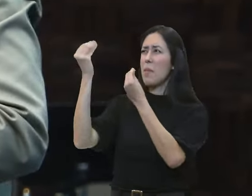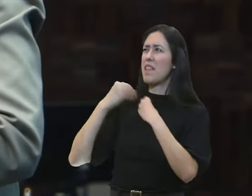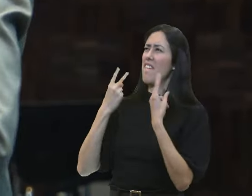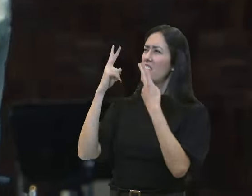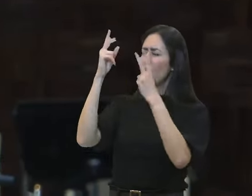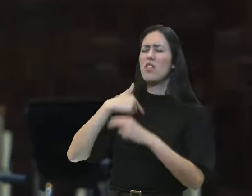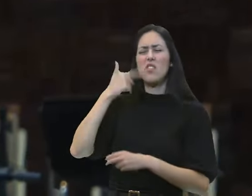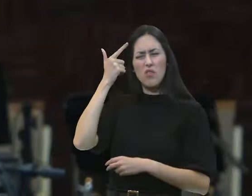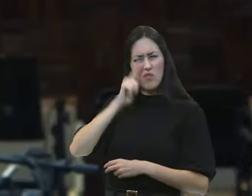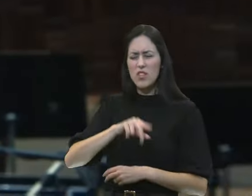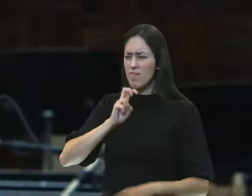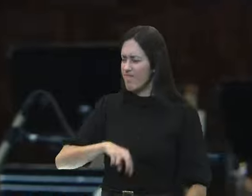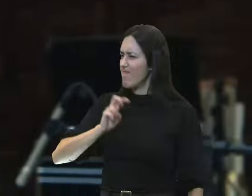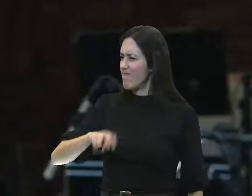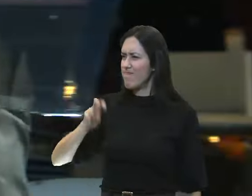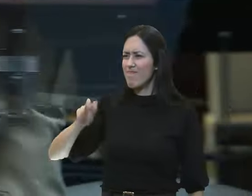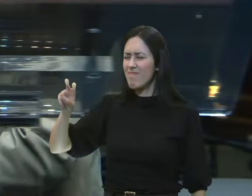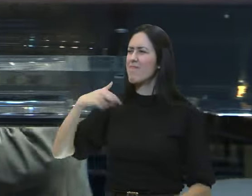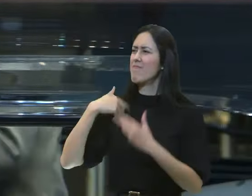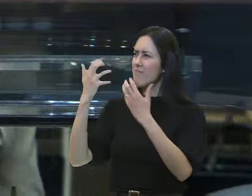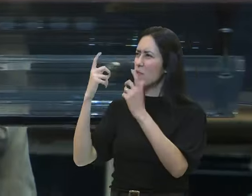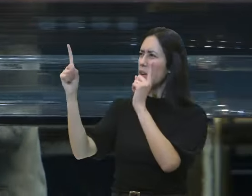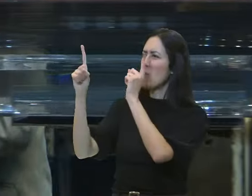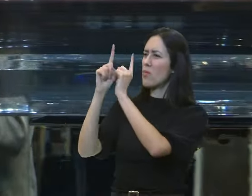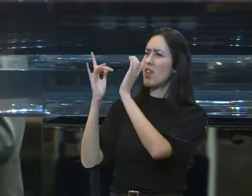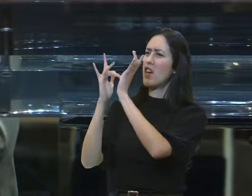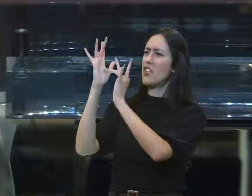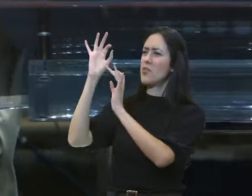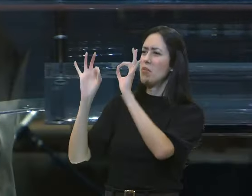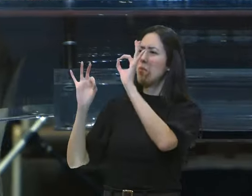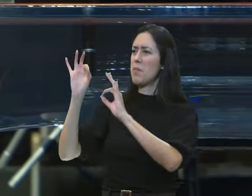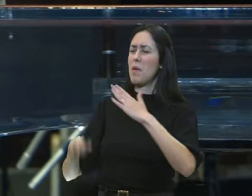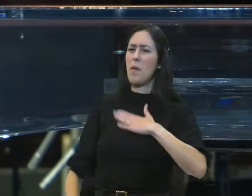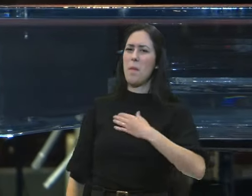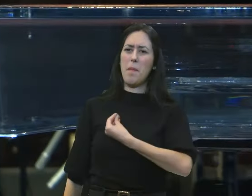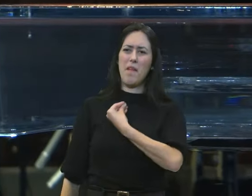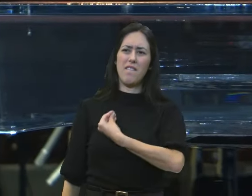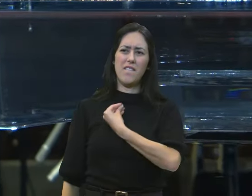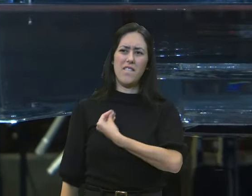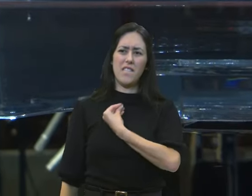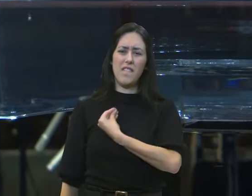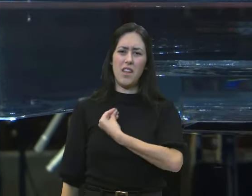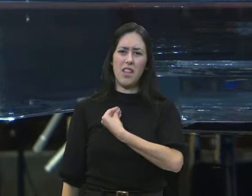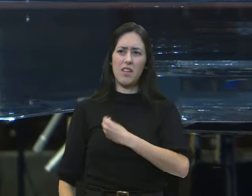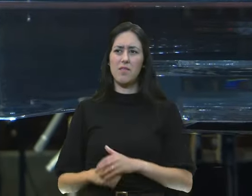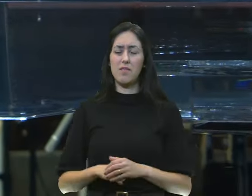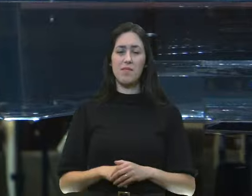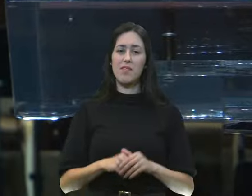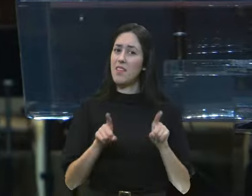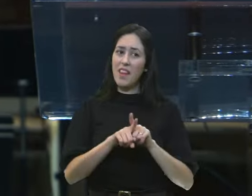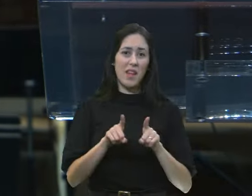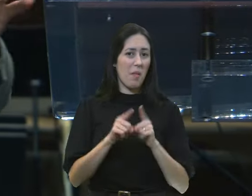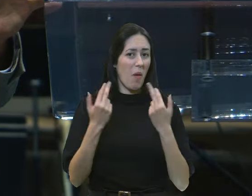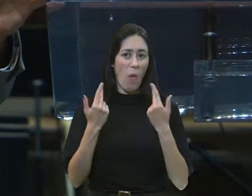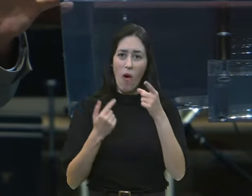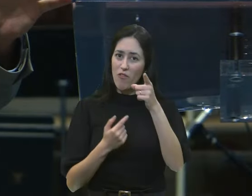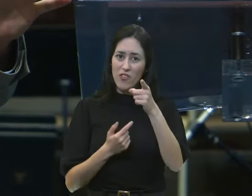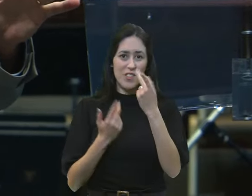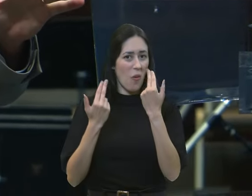final, eu vou encontrar aquilo que Jesus tem para a minha vida. É a mesma coisa hoje aqui com você. No